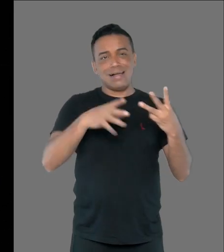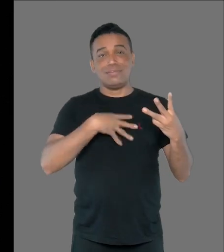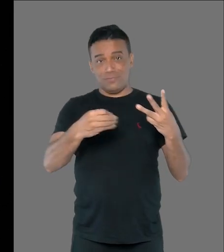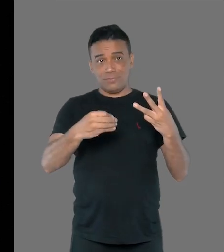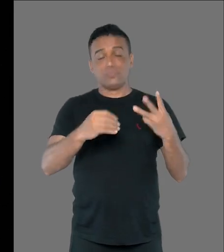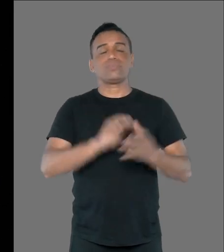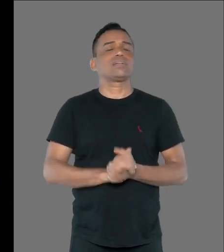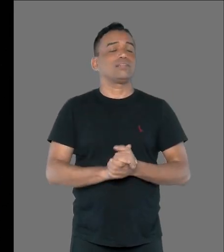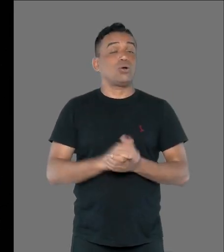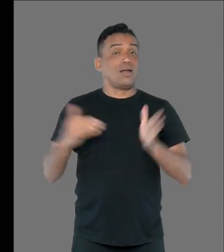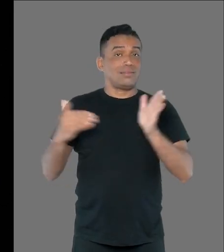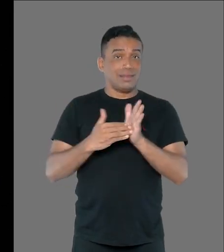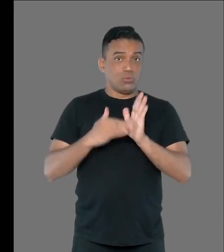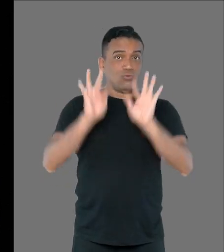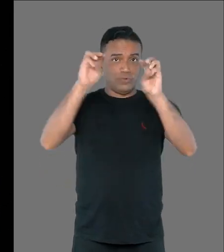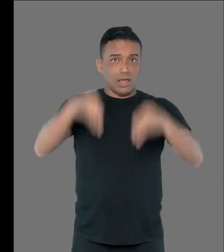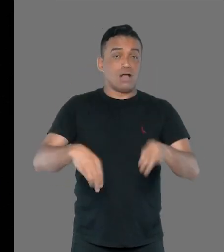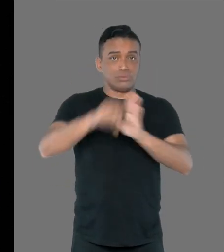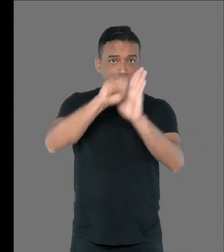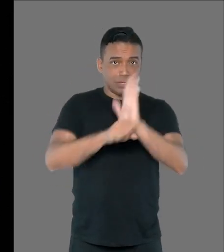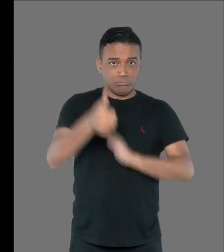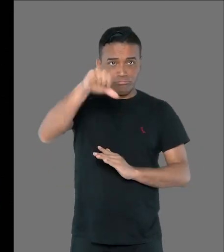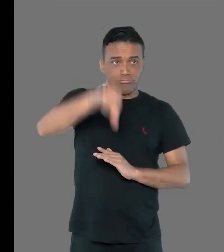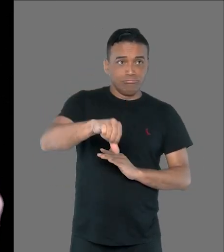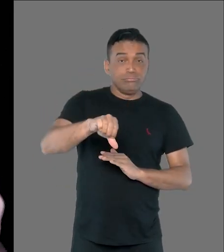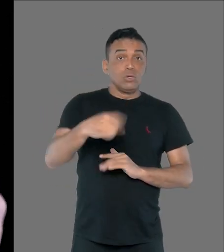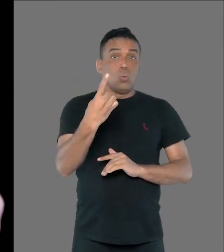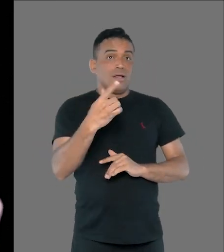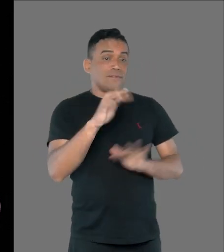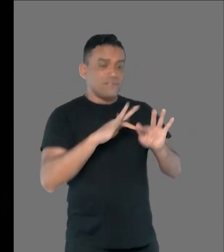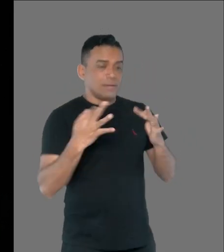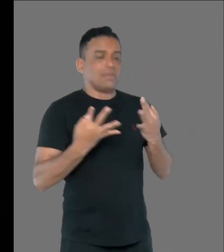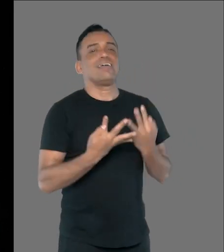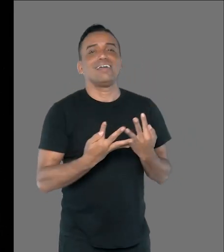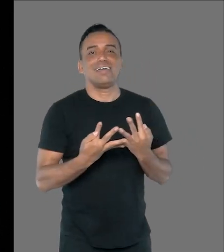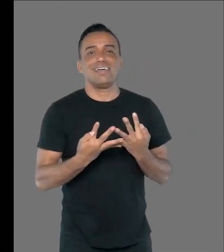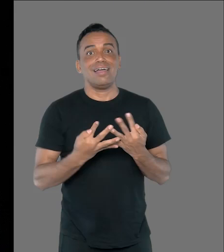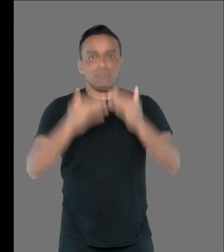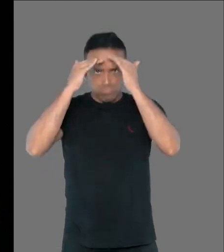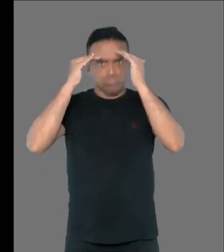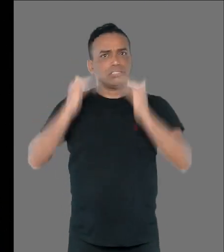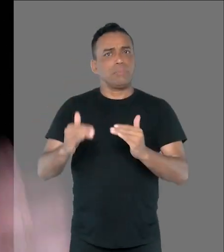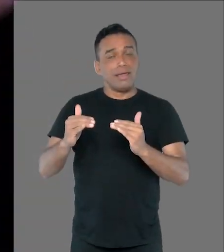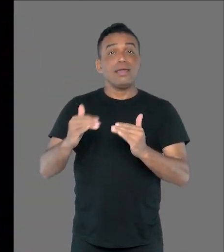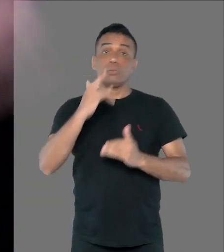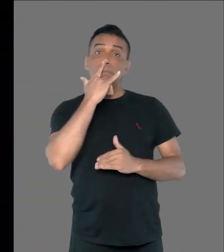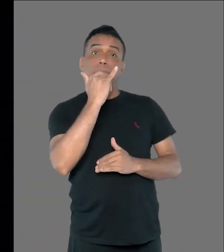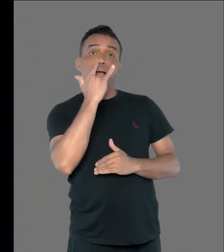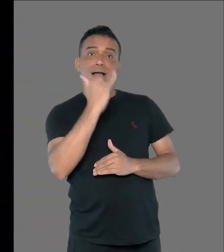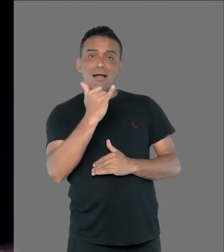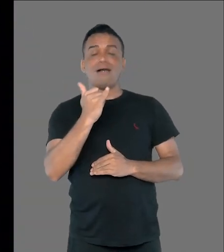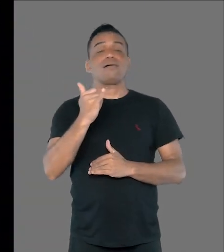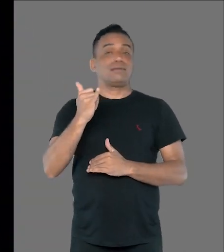Porque até o final do século XIX, uma família era sinônimo de respeito ao pai,